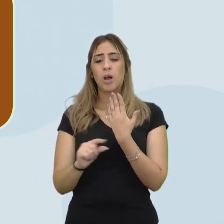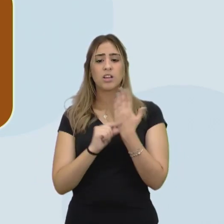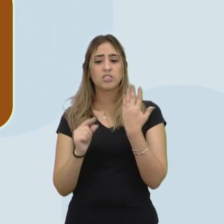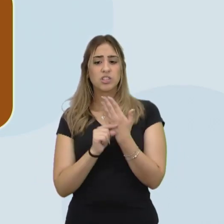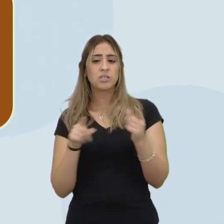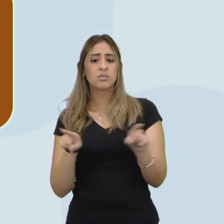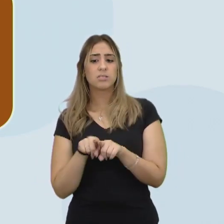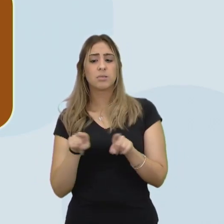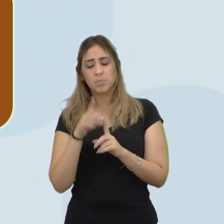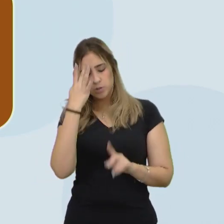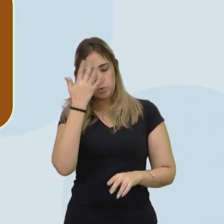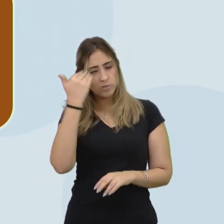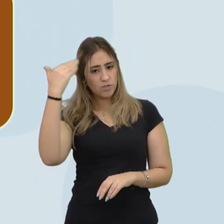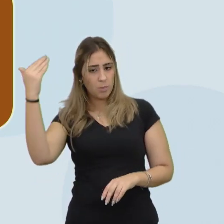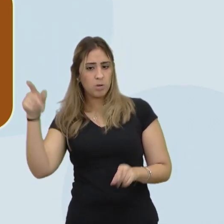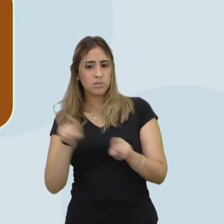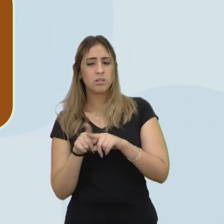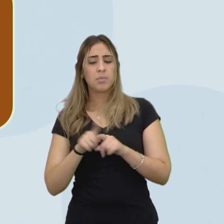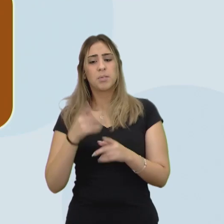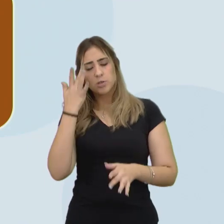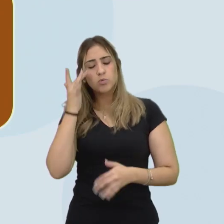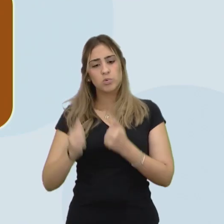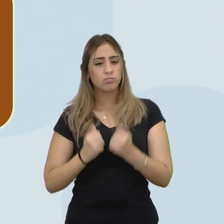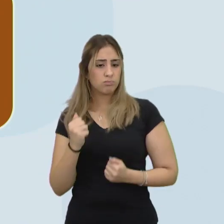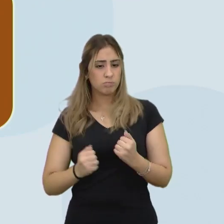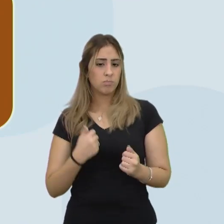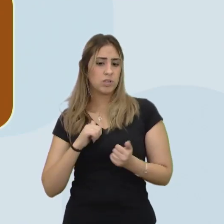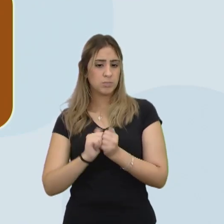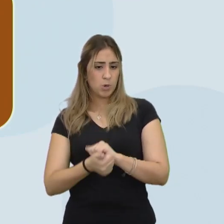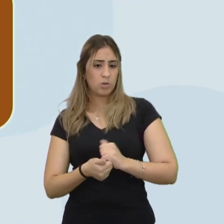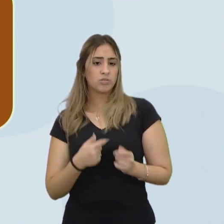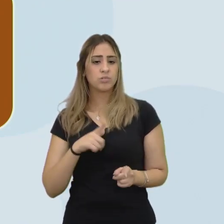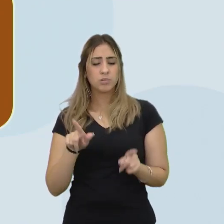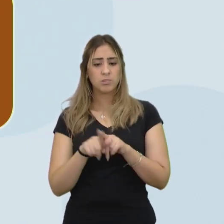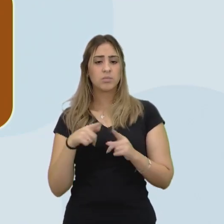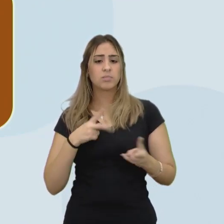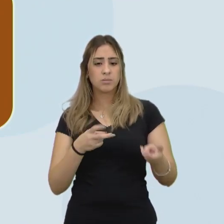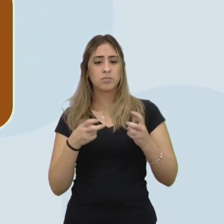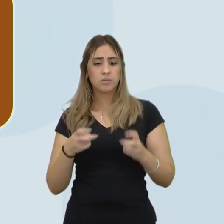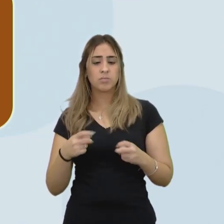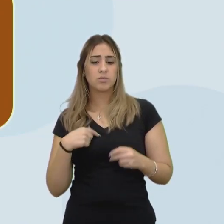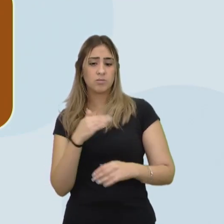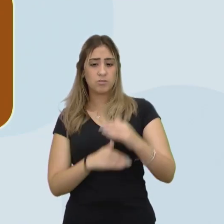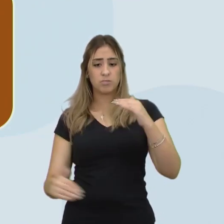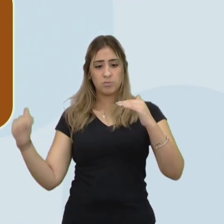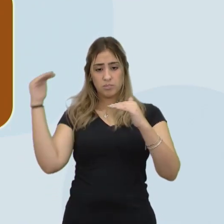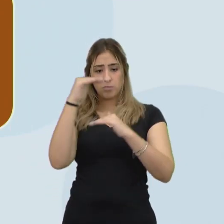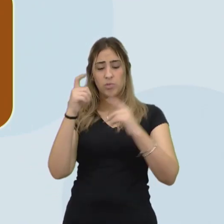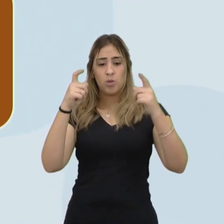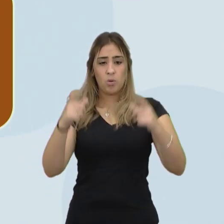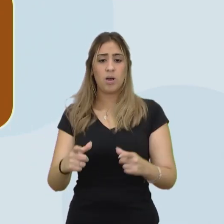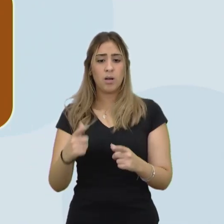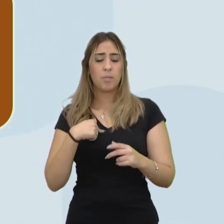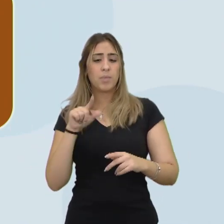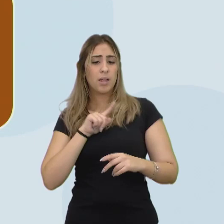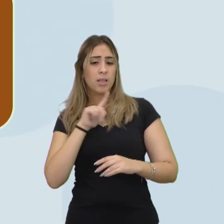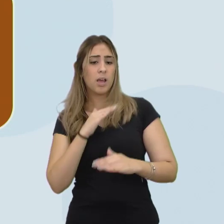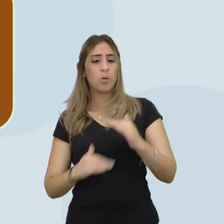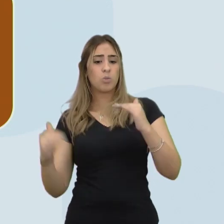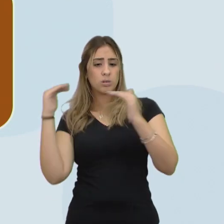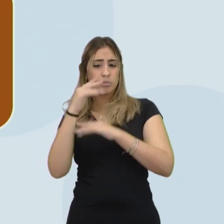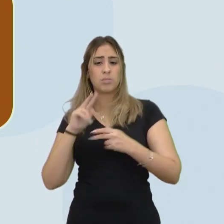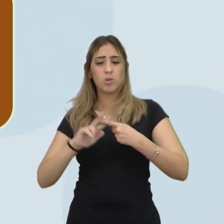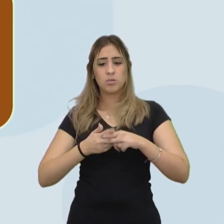artistas e atletas. Considerados de etnia inferior, mas exercem cargos de autoridade local para a manutenção